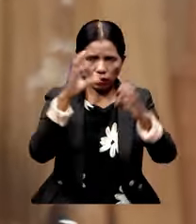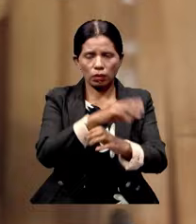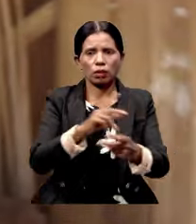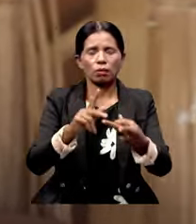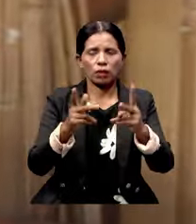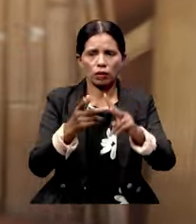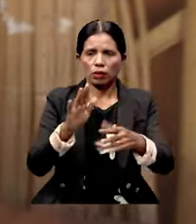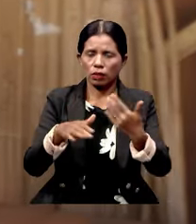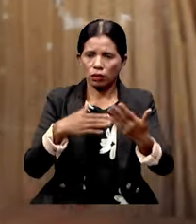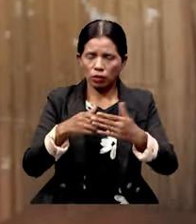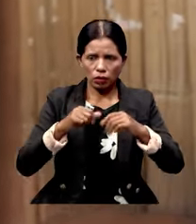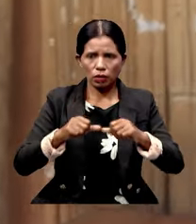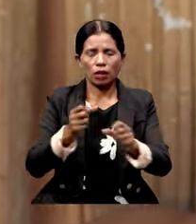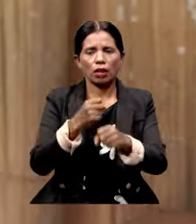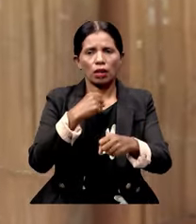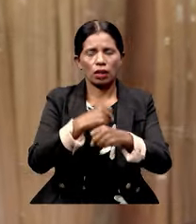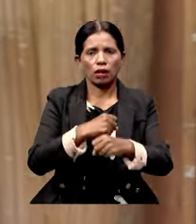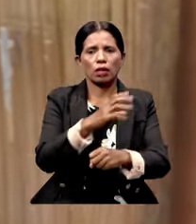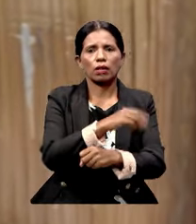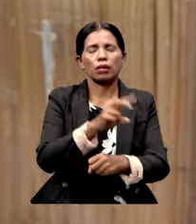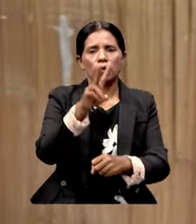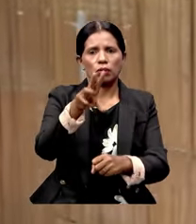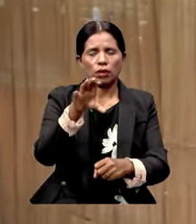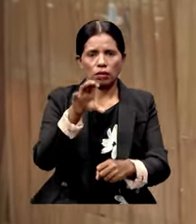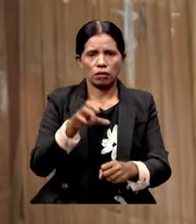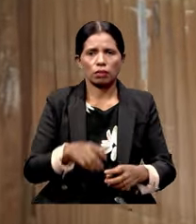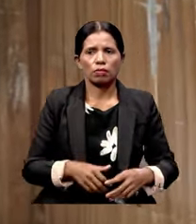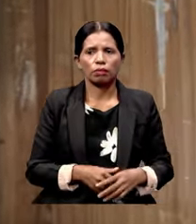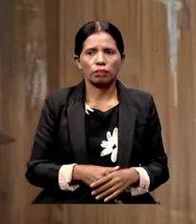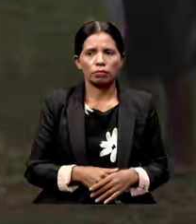parceiro Sira, se construir sala de aula a Tuslima Recin. Equipa cobertura, GMN.